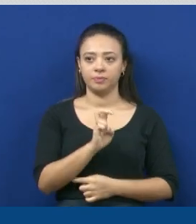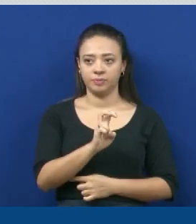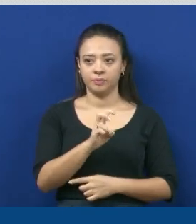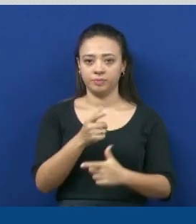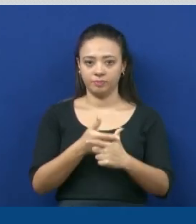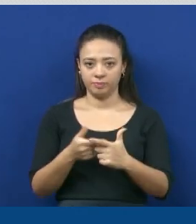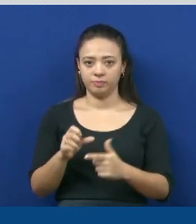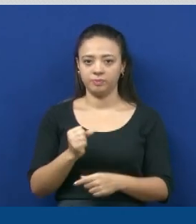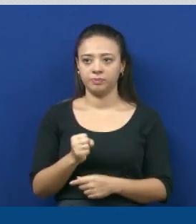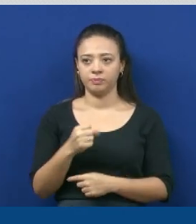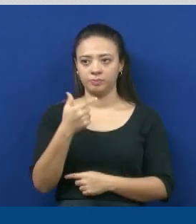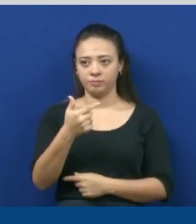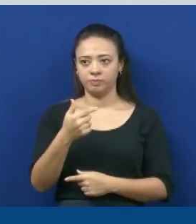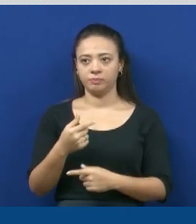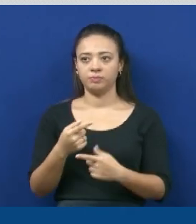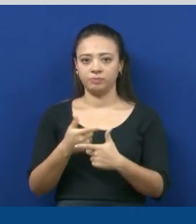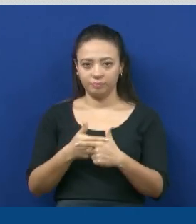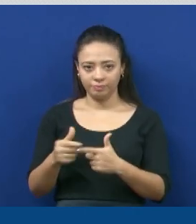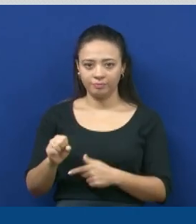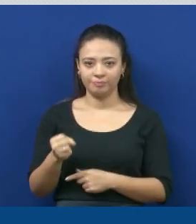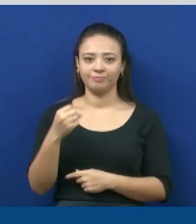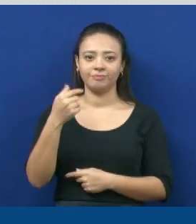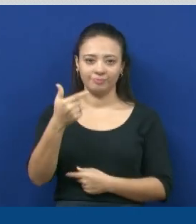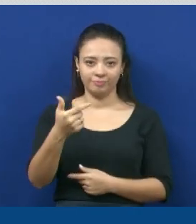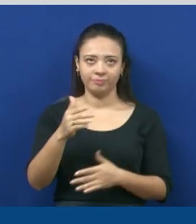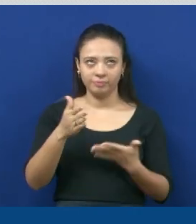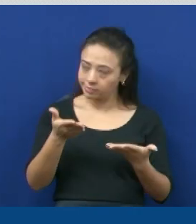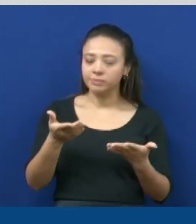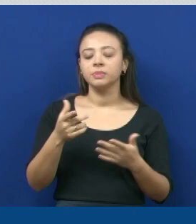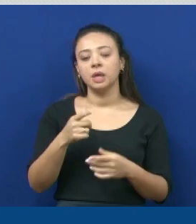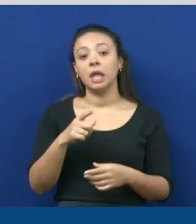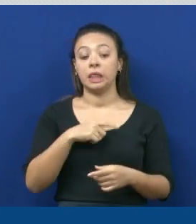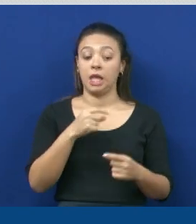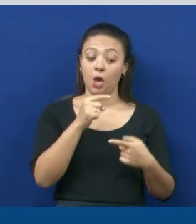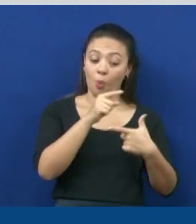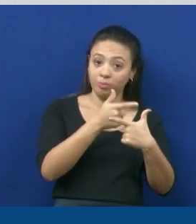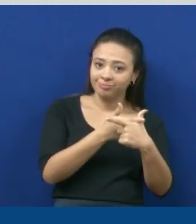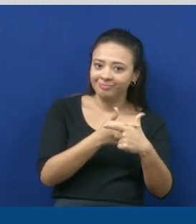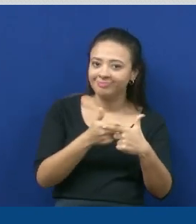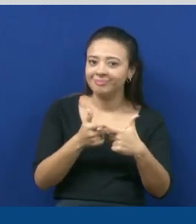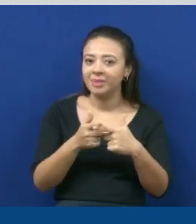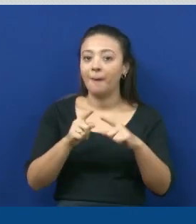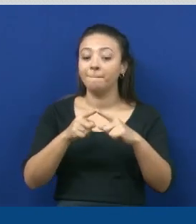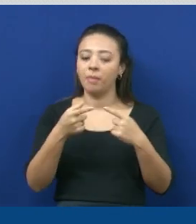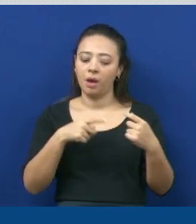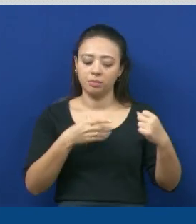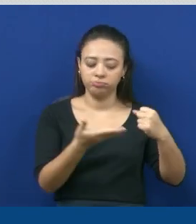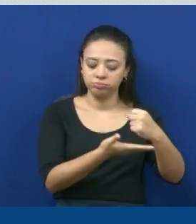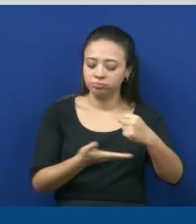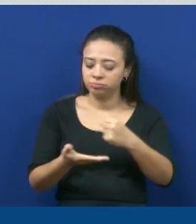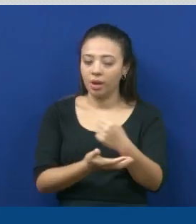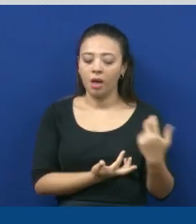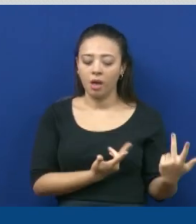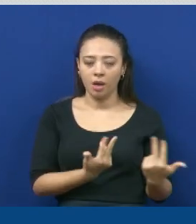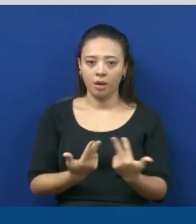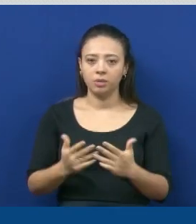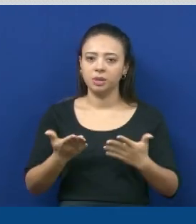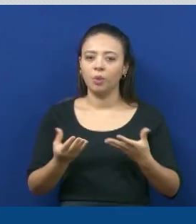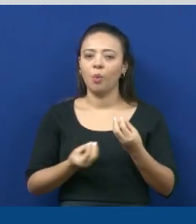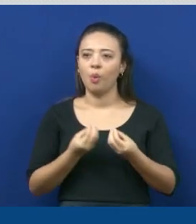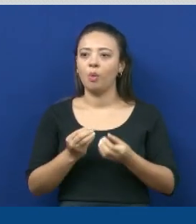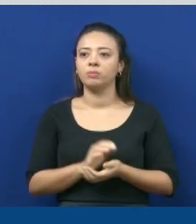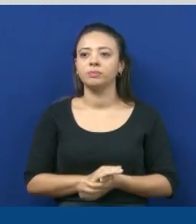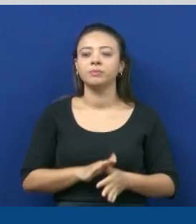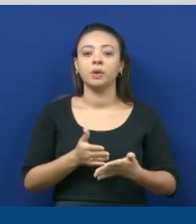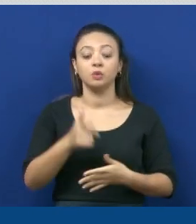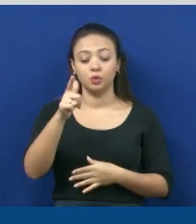dividido por 8 ao quadrado. O que, que eu posso fazer, já que eu tenho uma divisão e que as três bases são iguais? No caso 8, eu